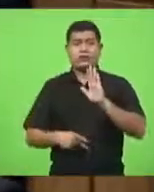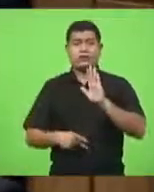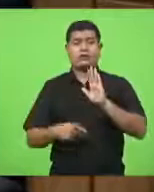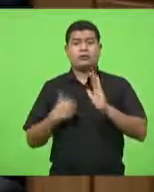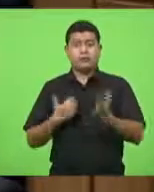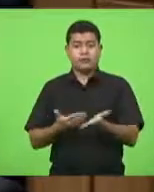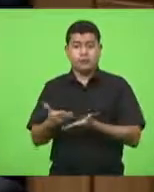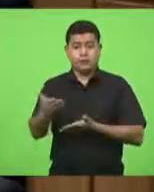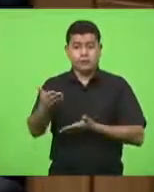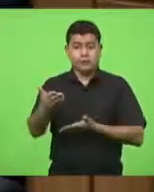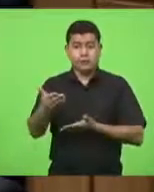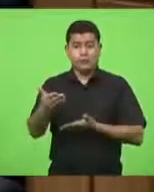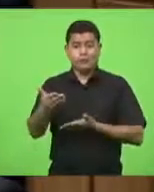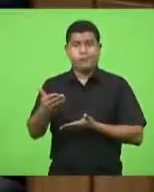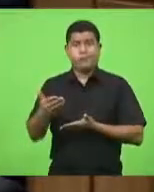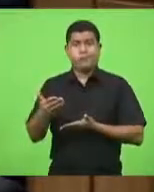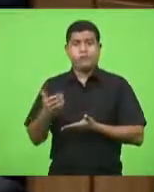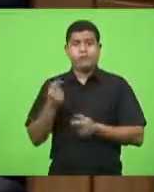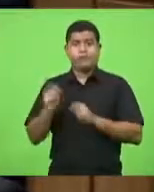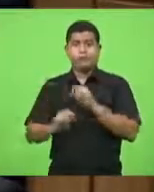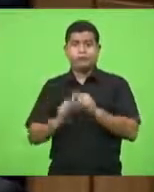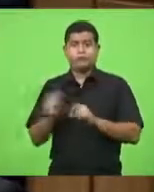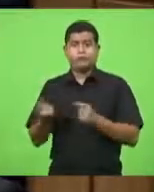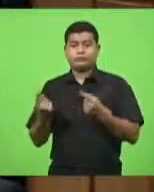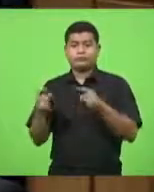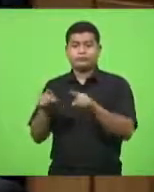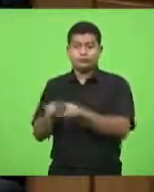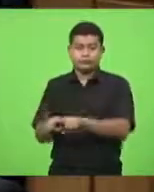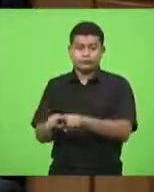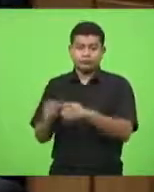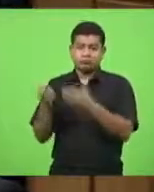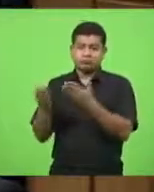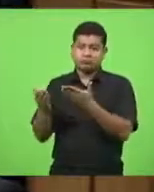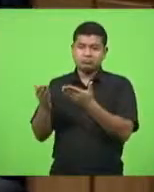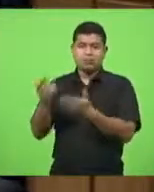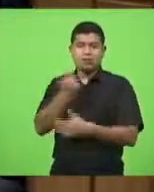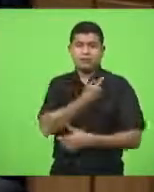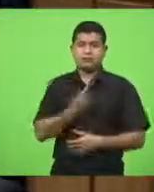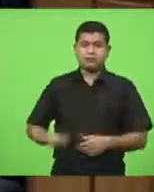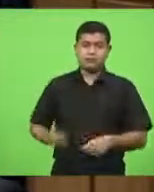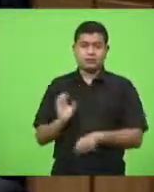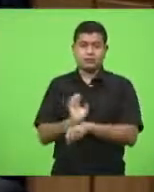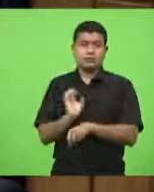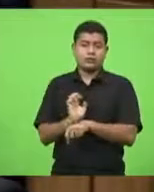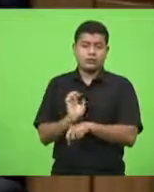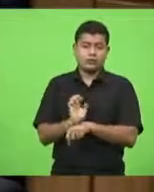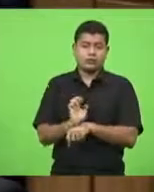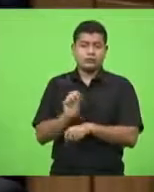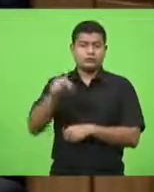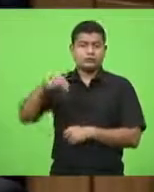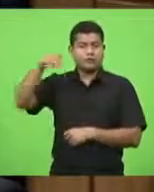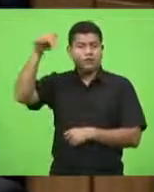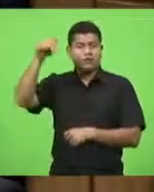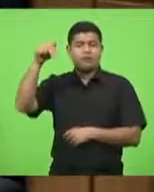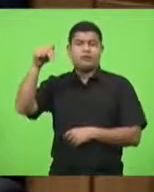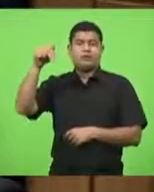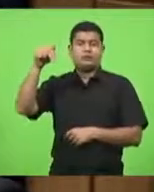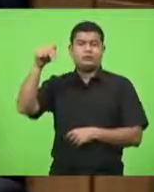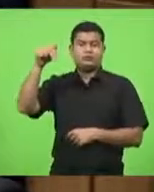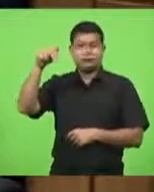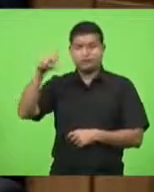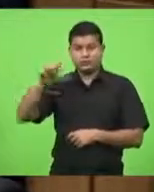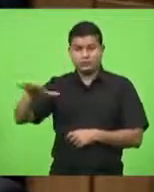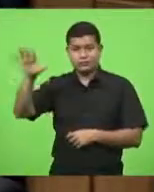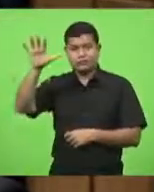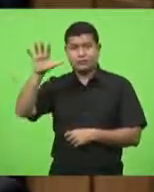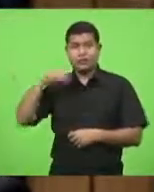comece no consórcio de governadores do Nordeste, aqui em Santa Catarina. O meu medo é que